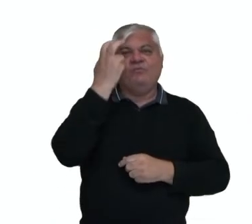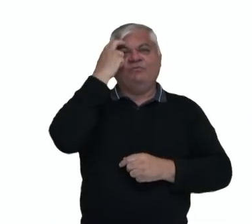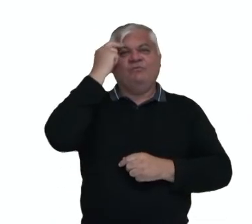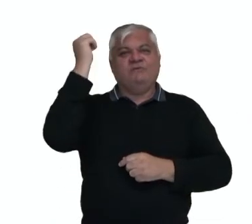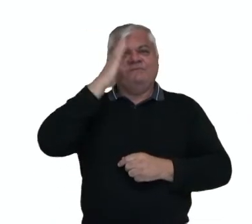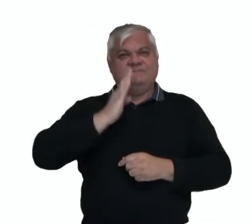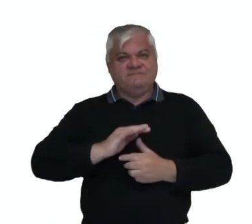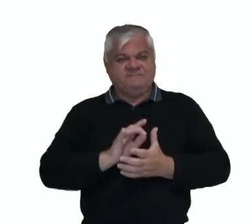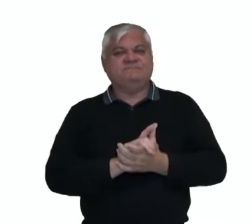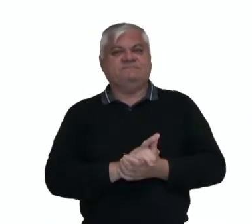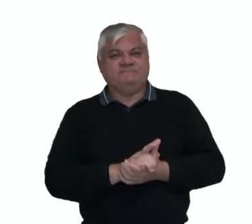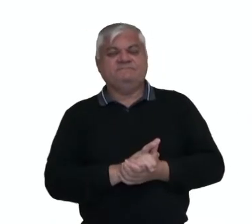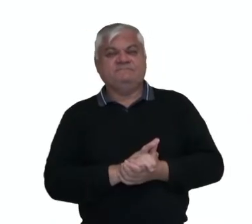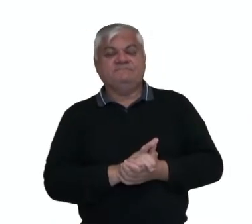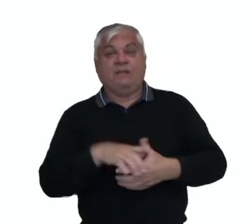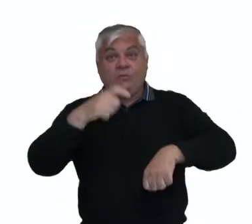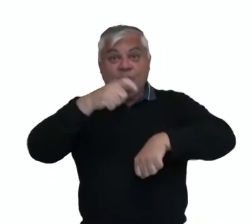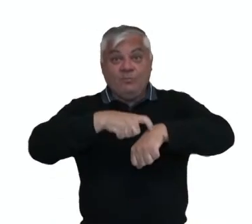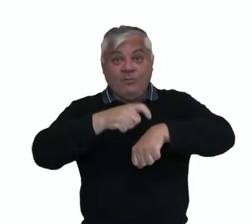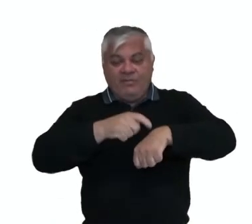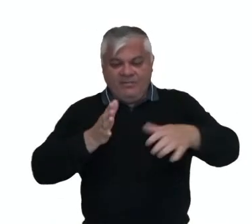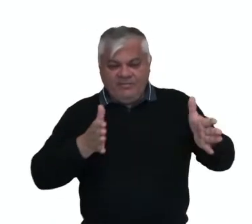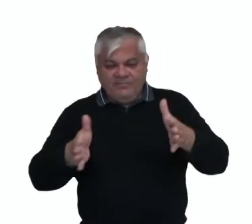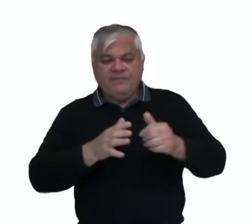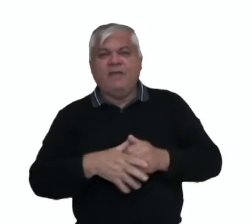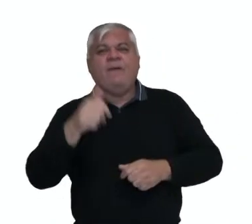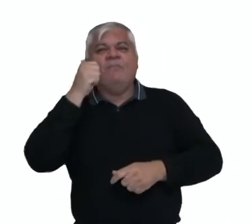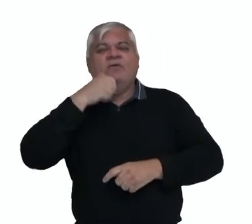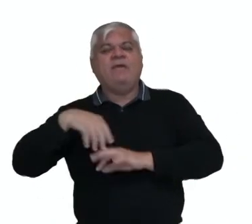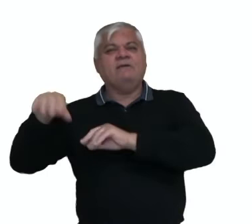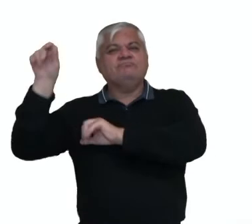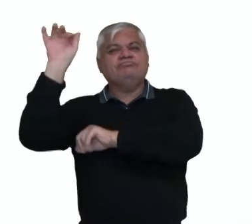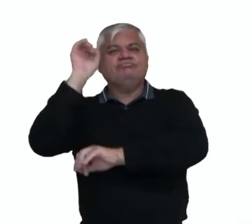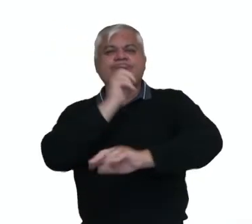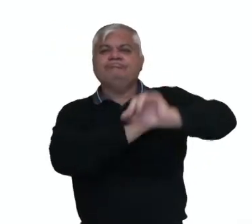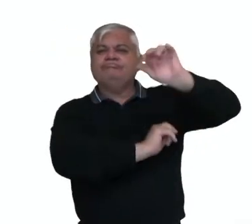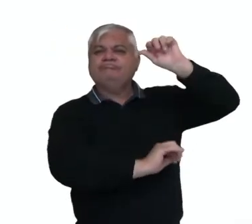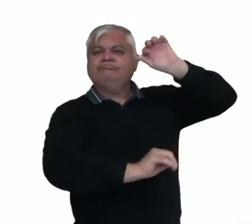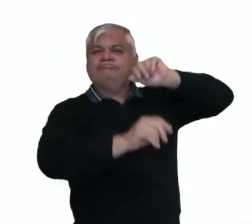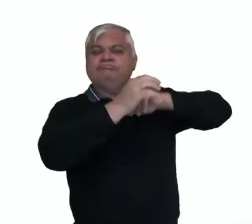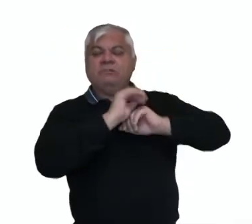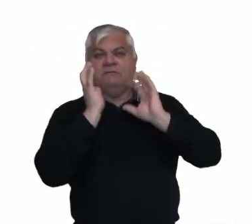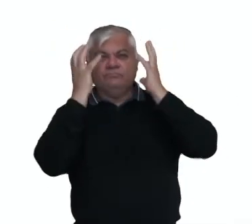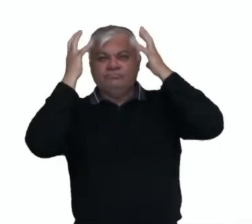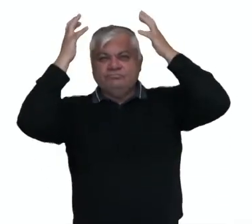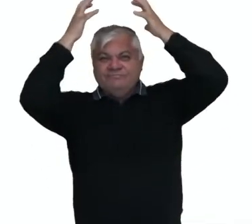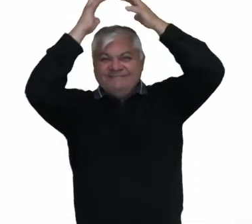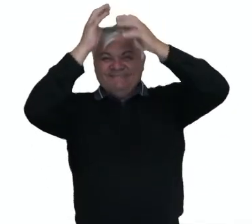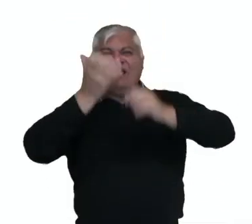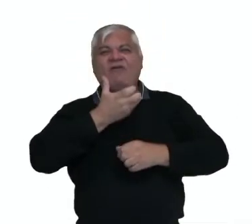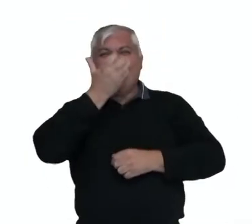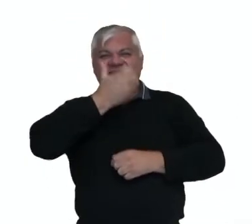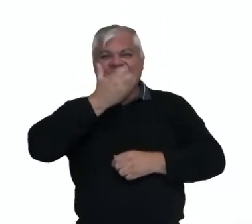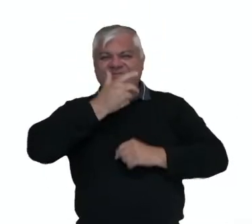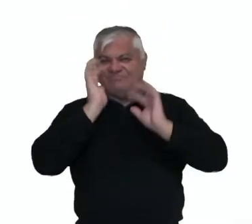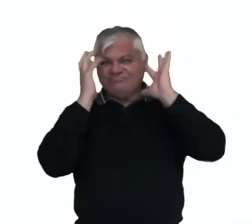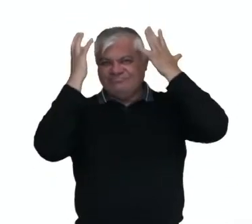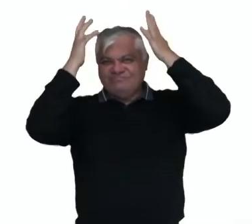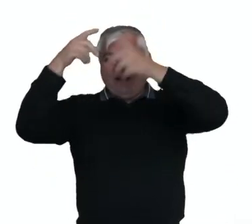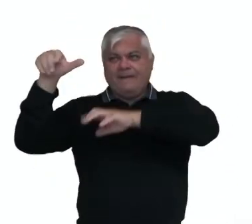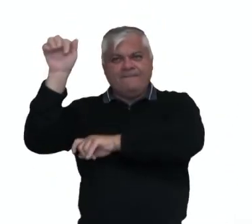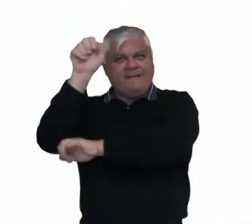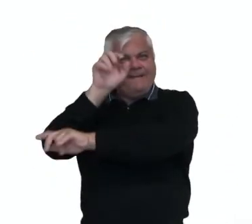vai ver que nesse momento a Carmen Miranda, ela internacionalmente, ela acaba se transformando num